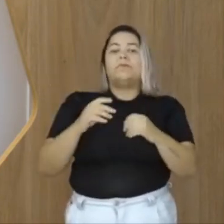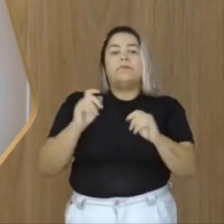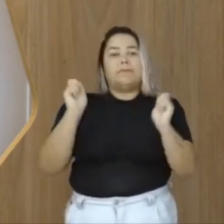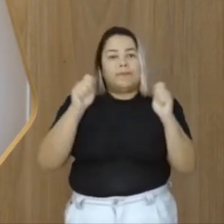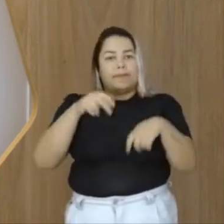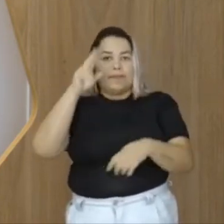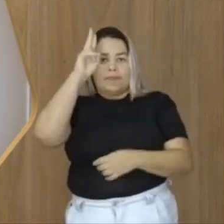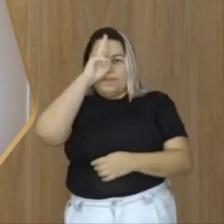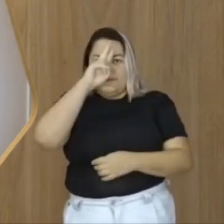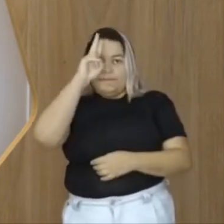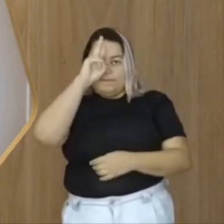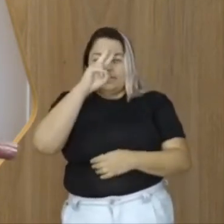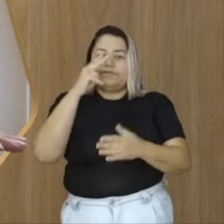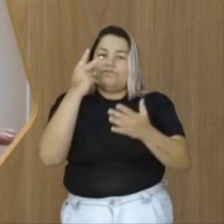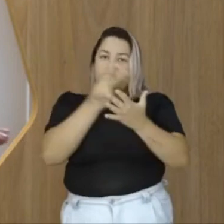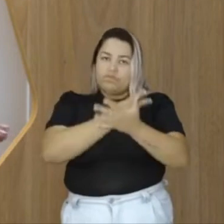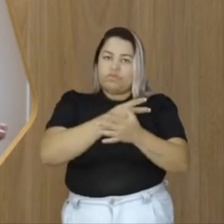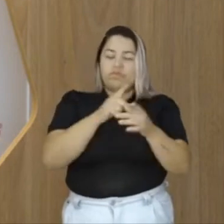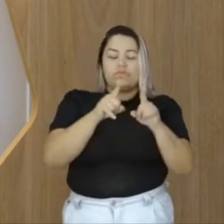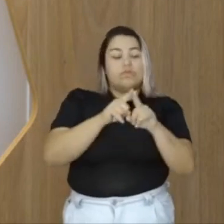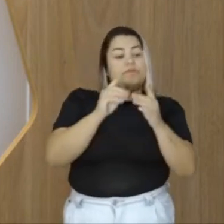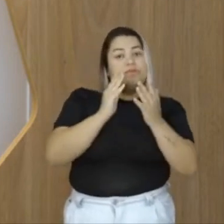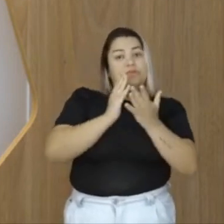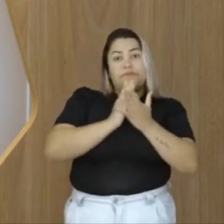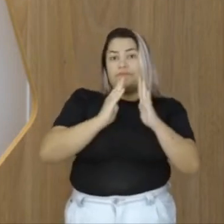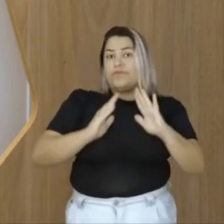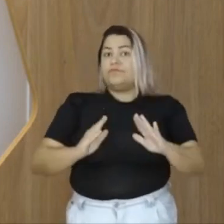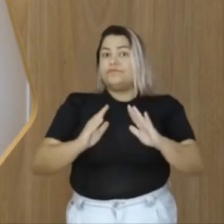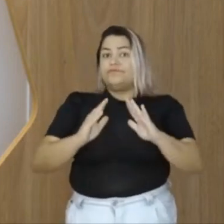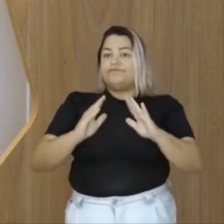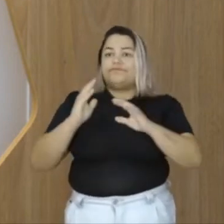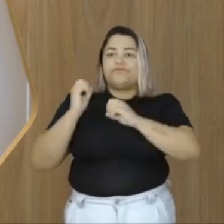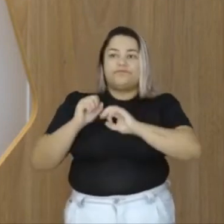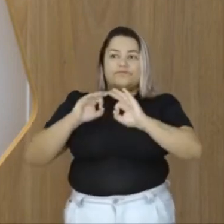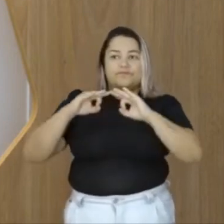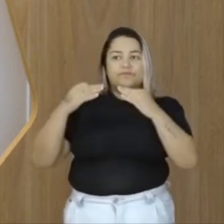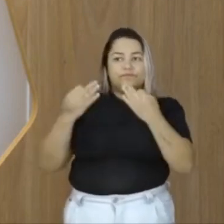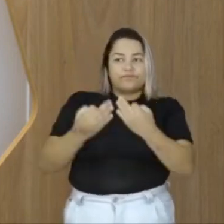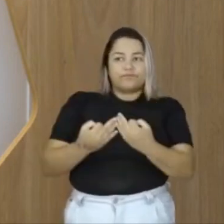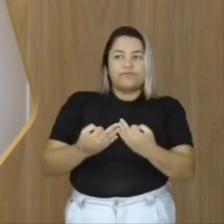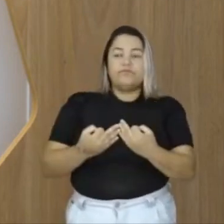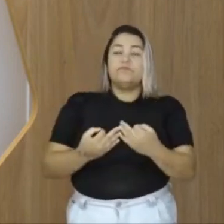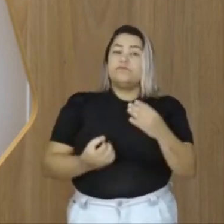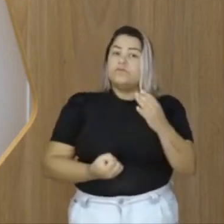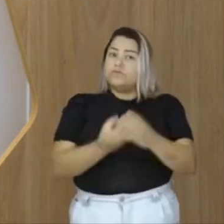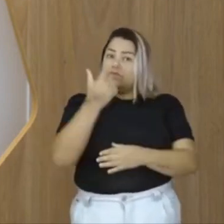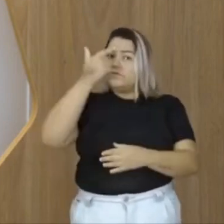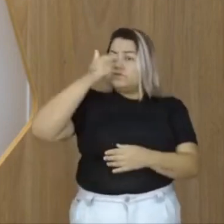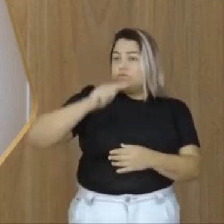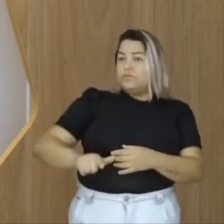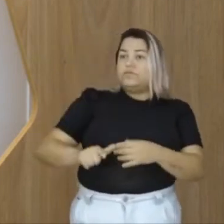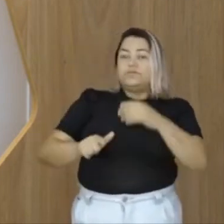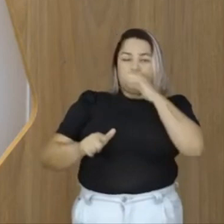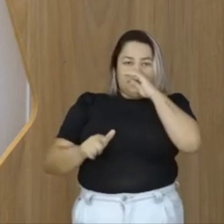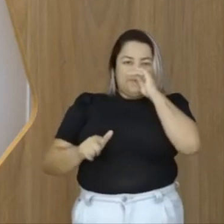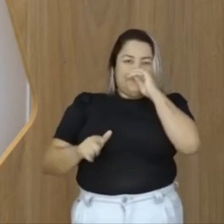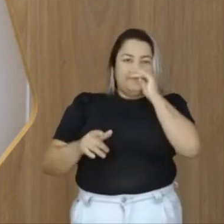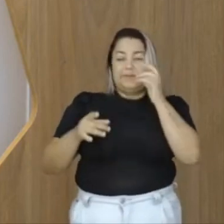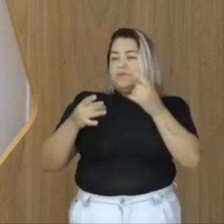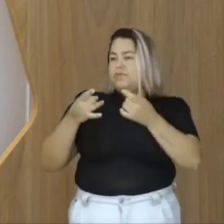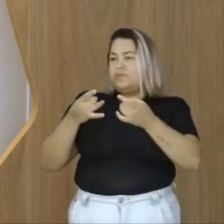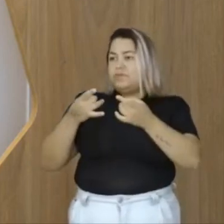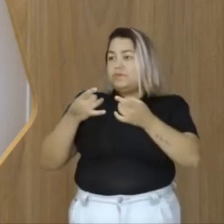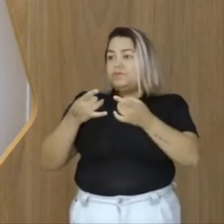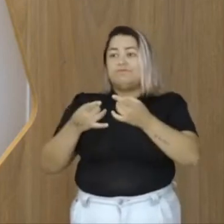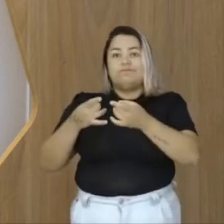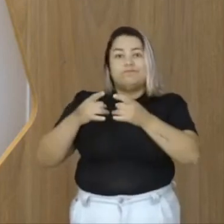que acabaram com o programa Bolsa Família, criaram um outro programa que desmontou toda a